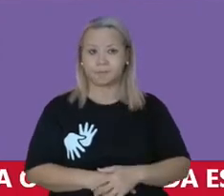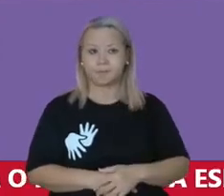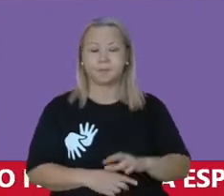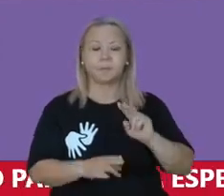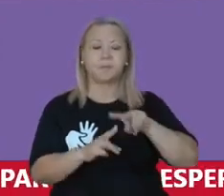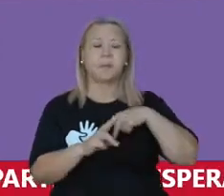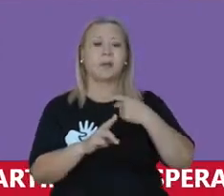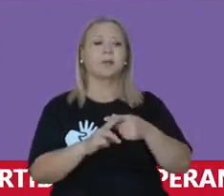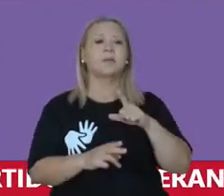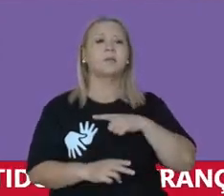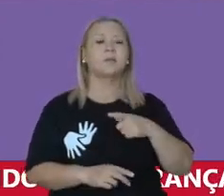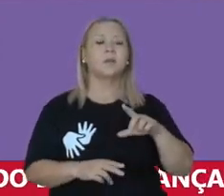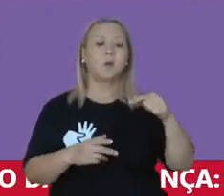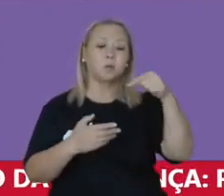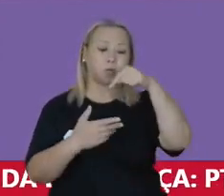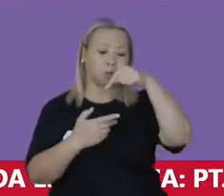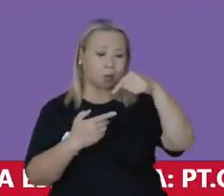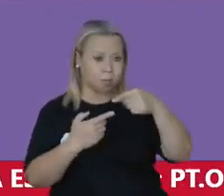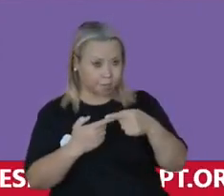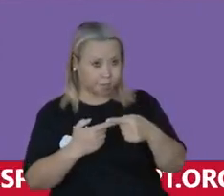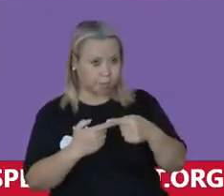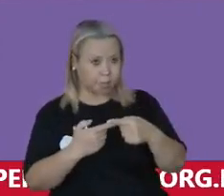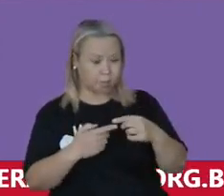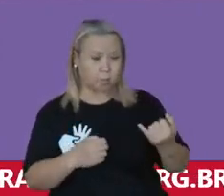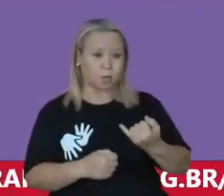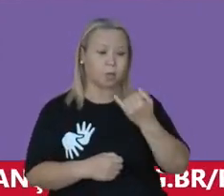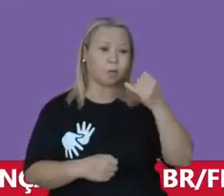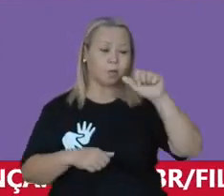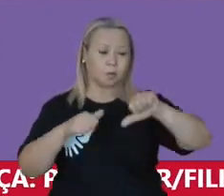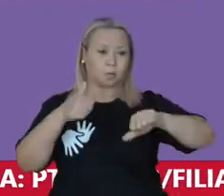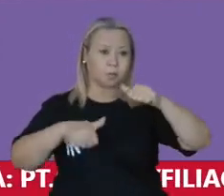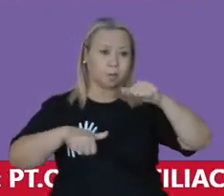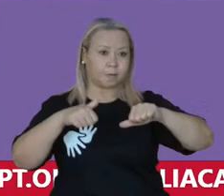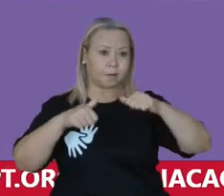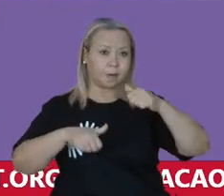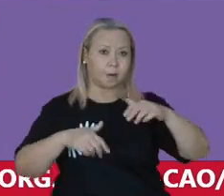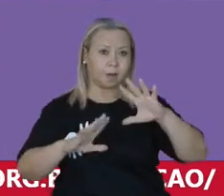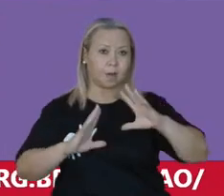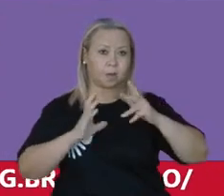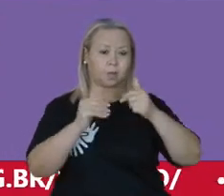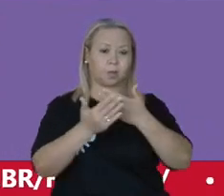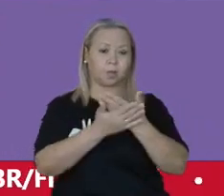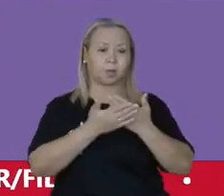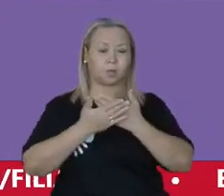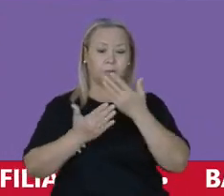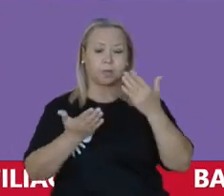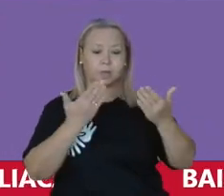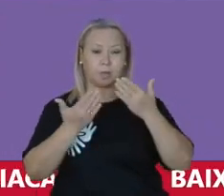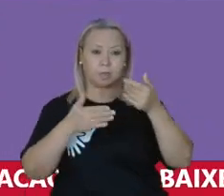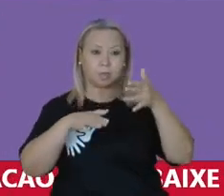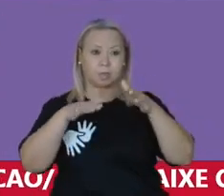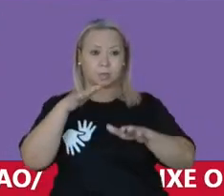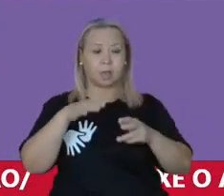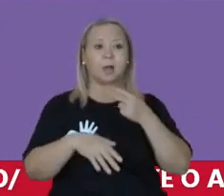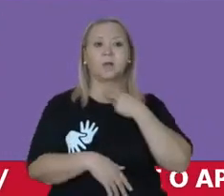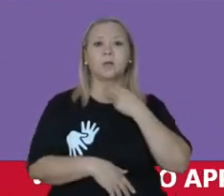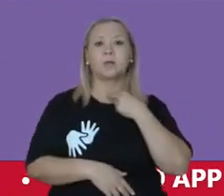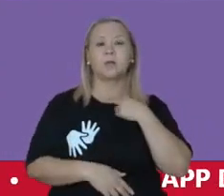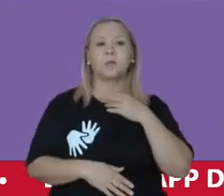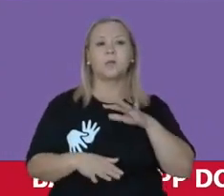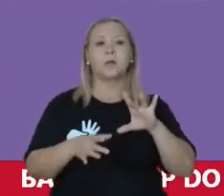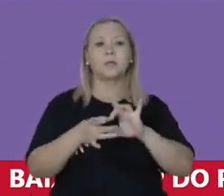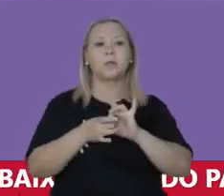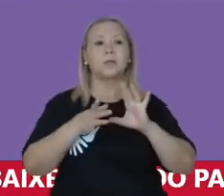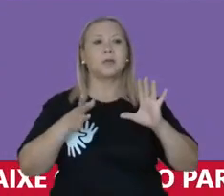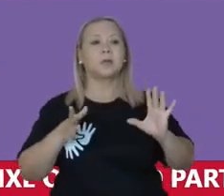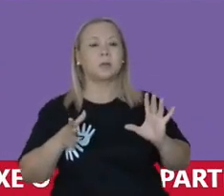Além disso, tem um outro elemento também que é importante avaliar, é que todo estudo que for fazer análise de desigualdade não pode ser dissociado